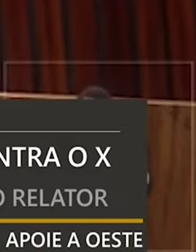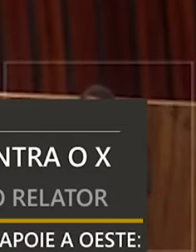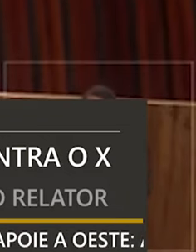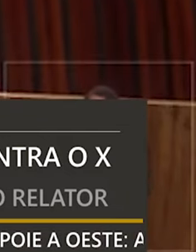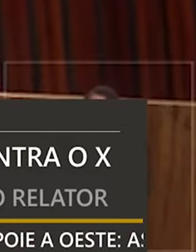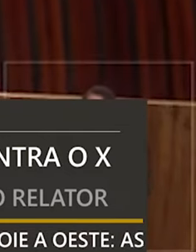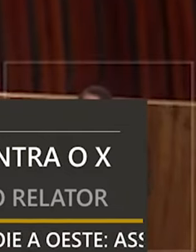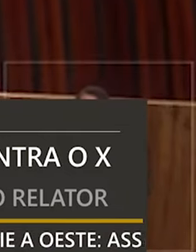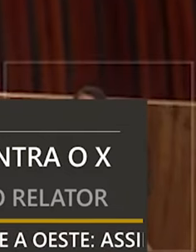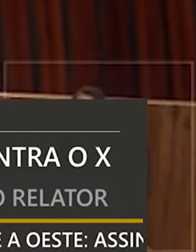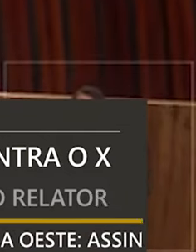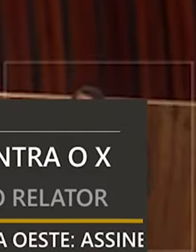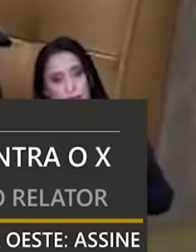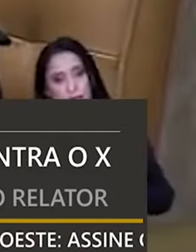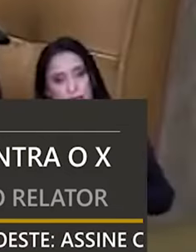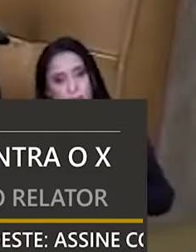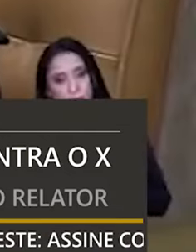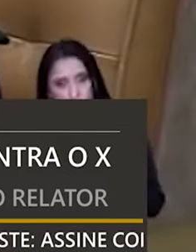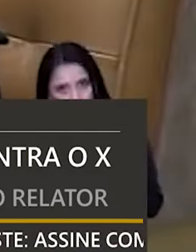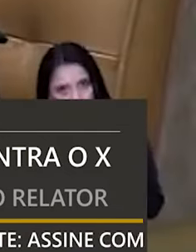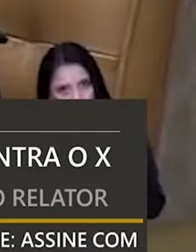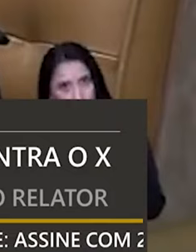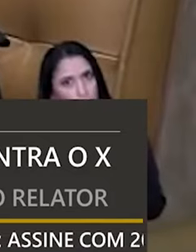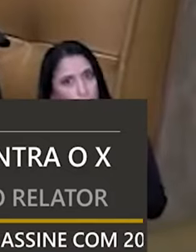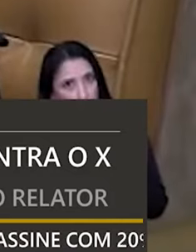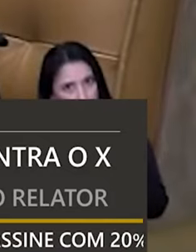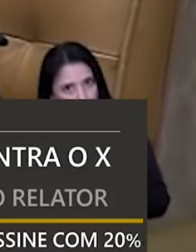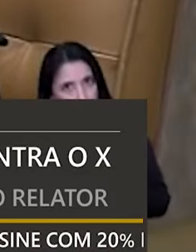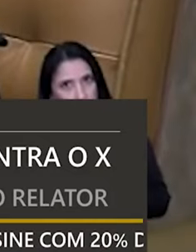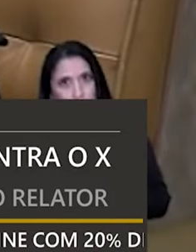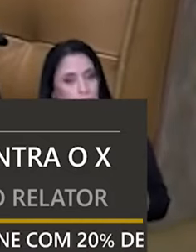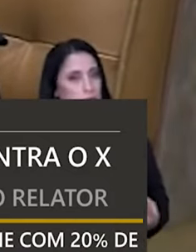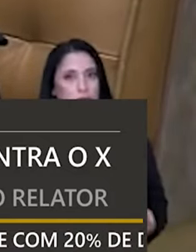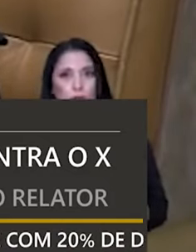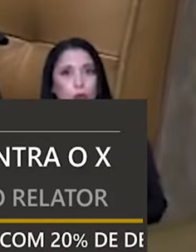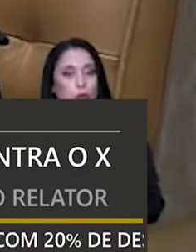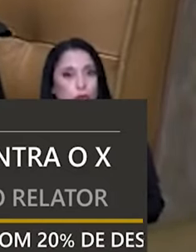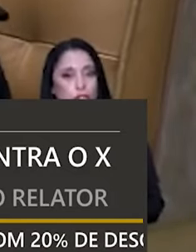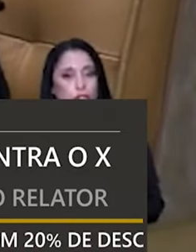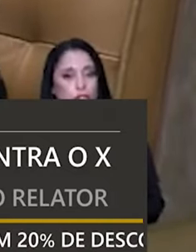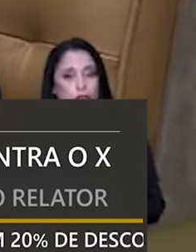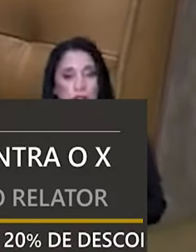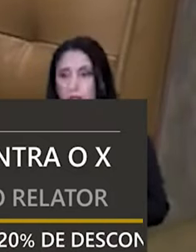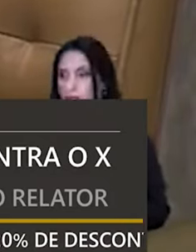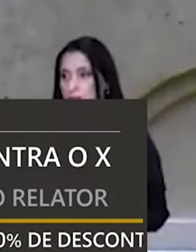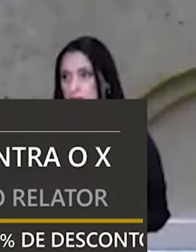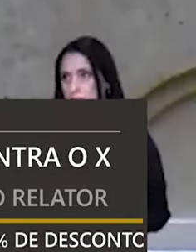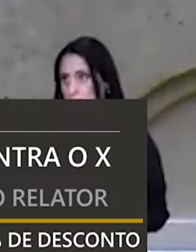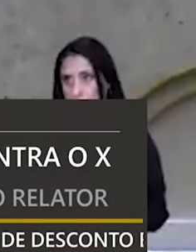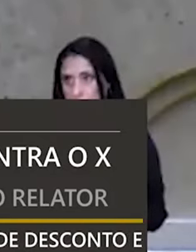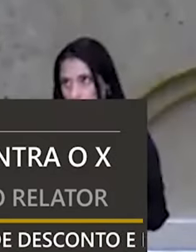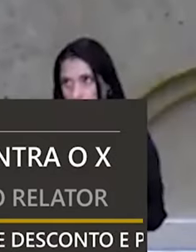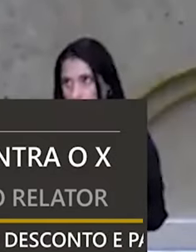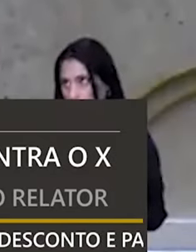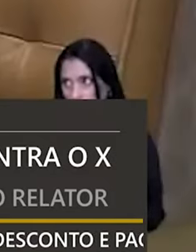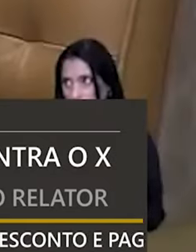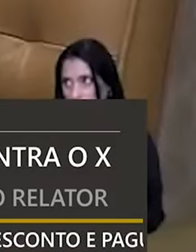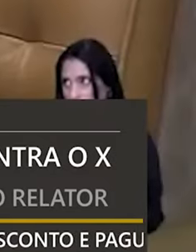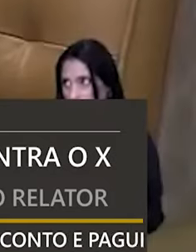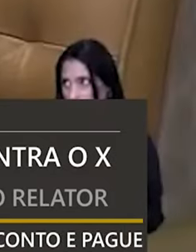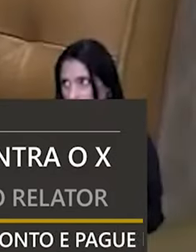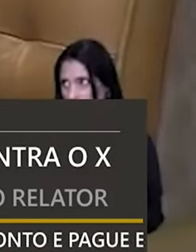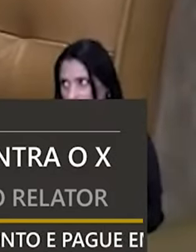ou um remédio nesse caso portanto como se trata de eliminar e sem nenhum comprometimento quanto à